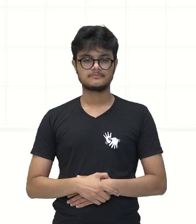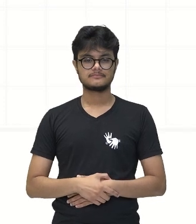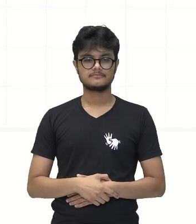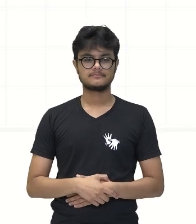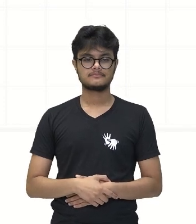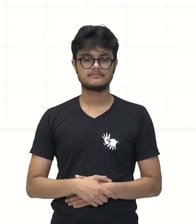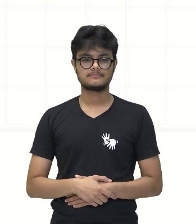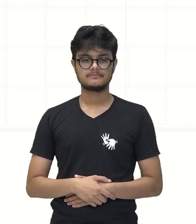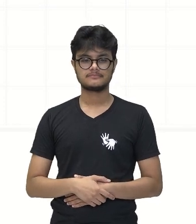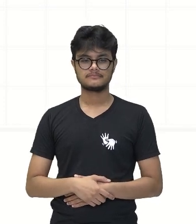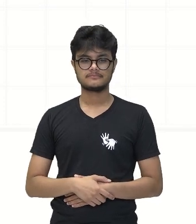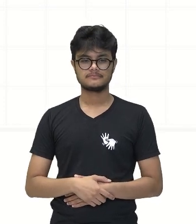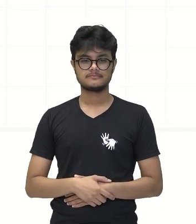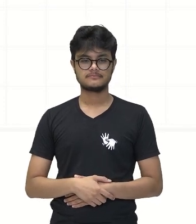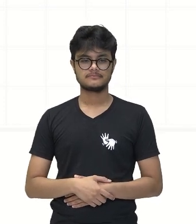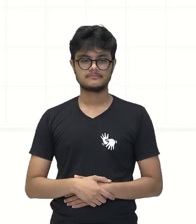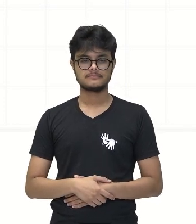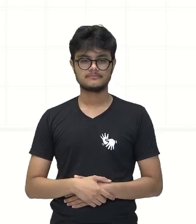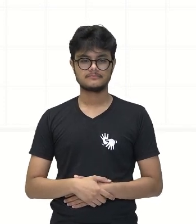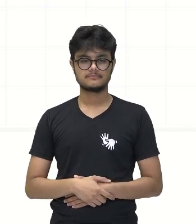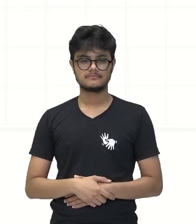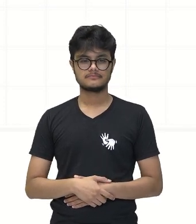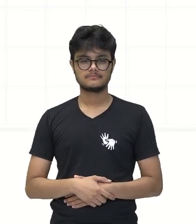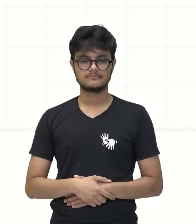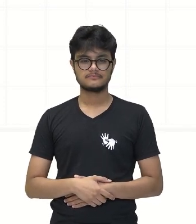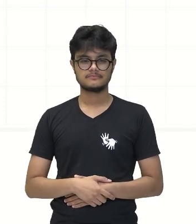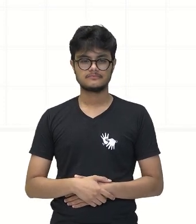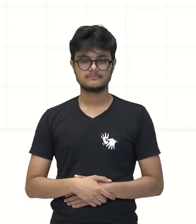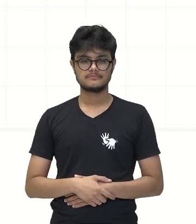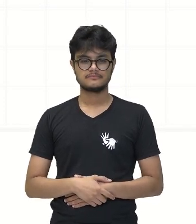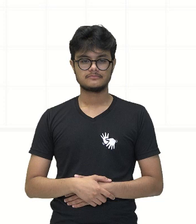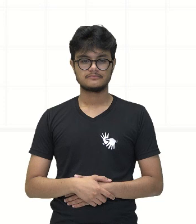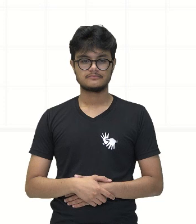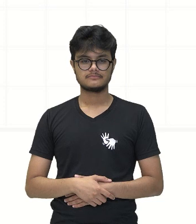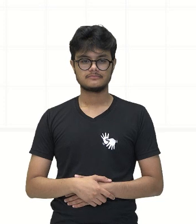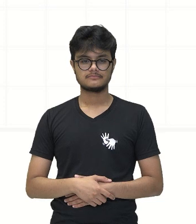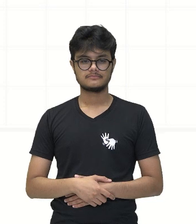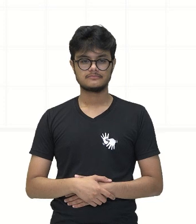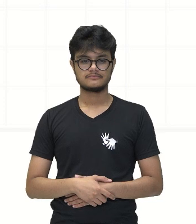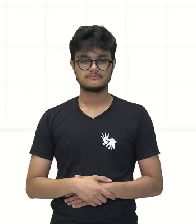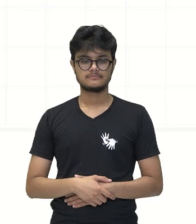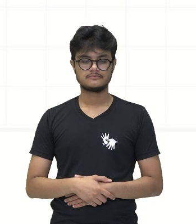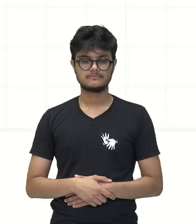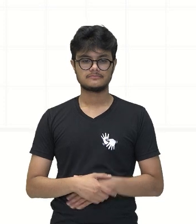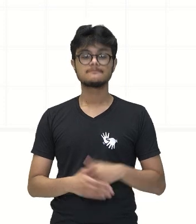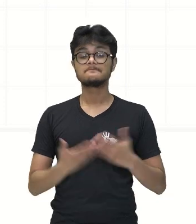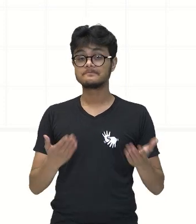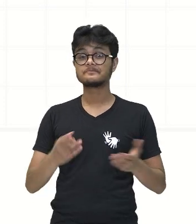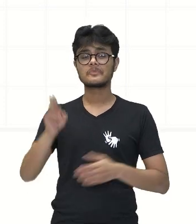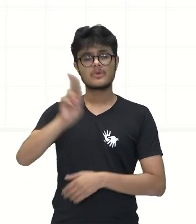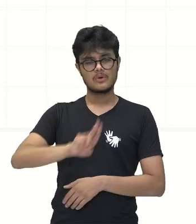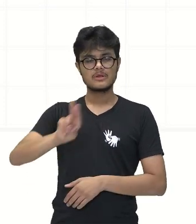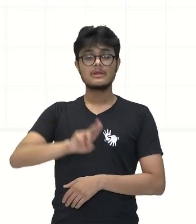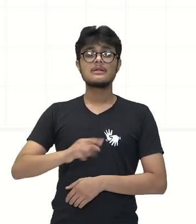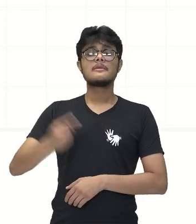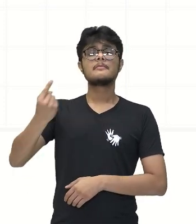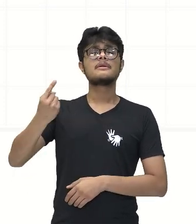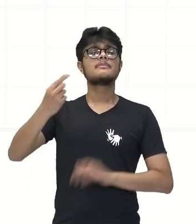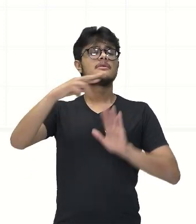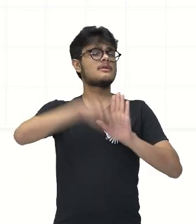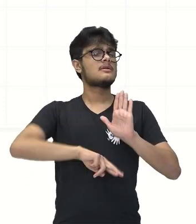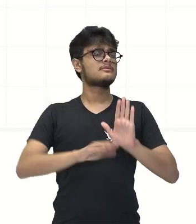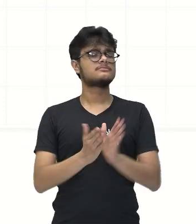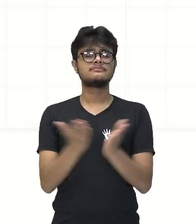Então, vai ficar vezes raiz de 2 ao quadrado. E agora, aplicando a propriedade 1. Qual é a propriedade